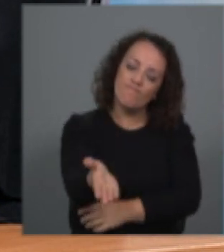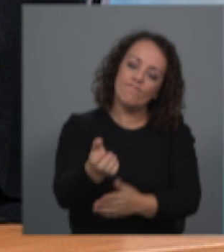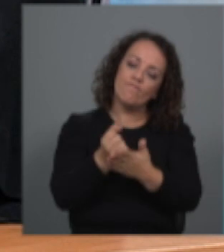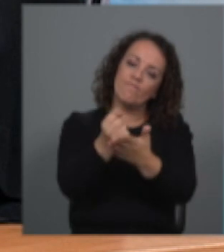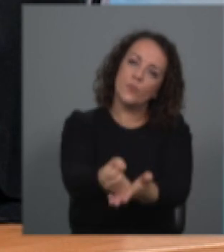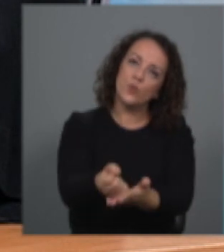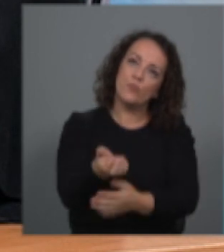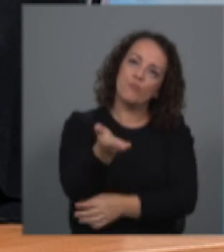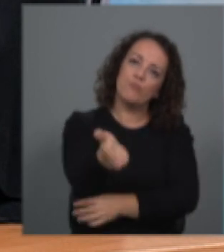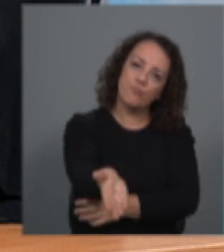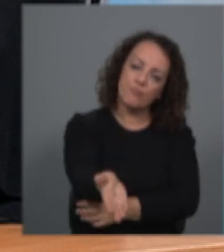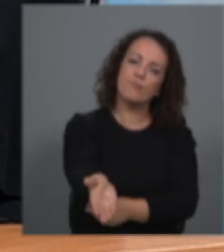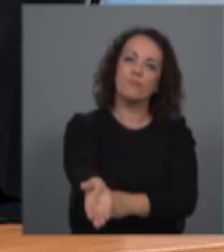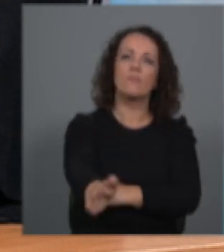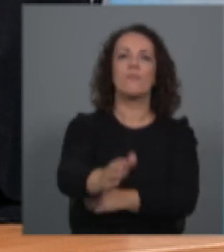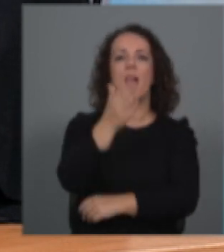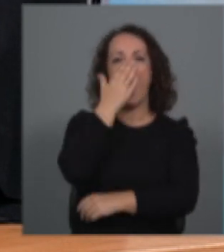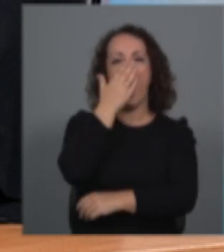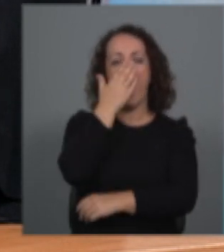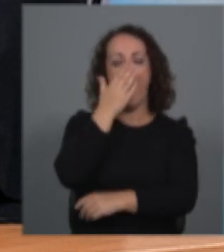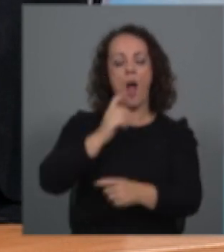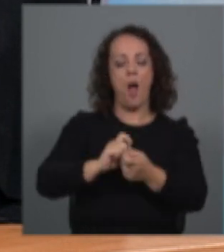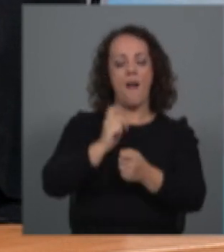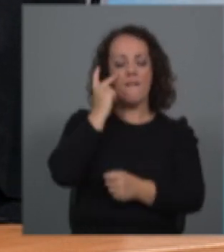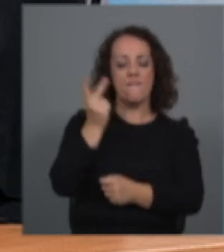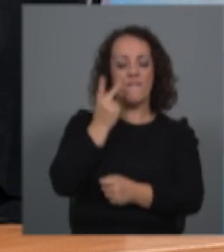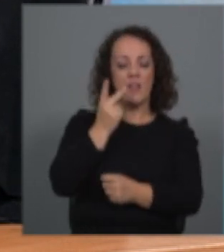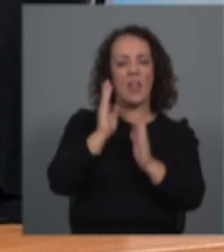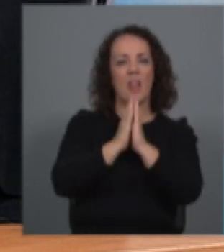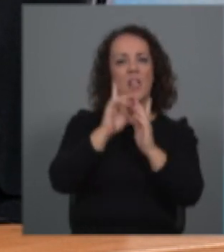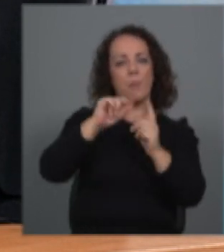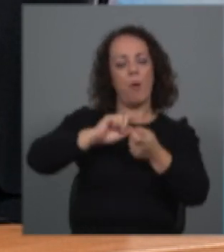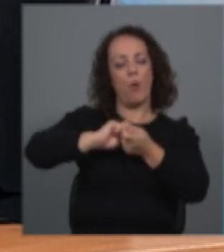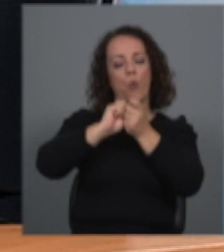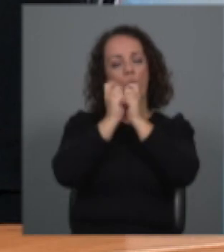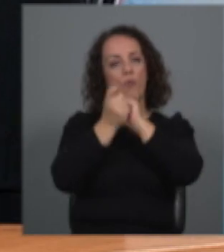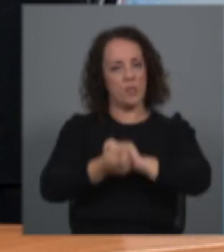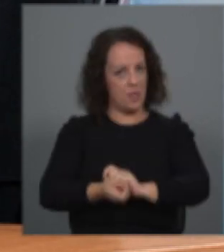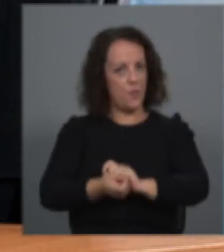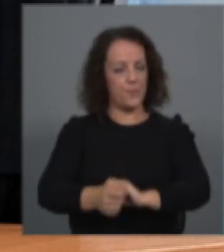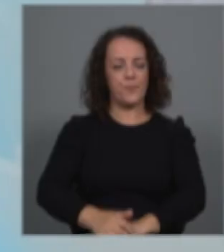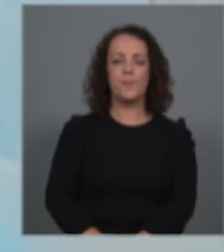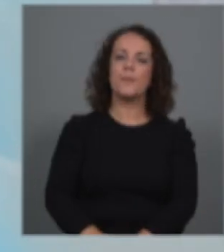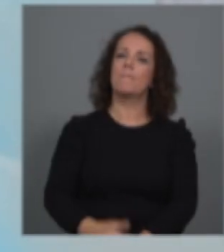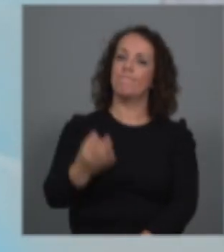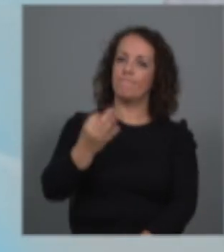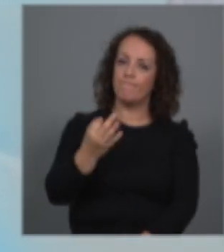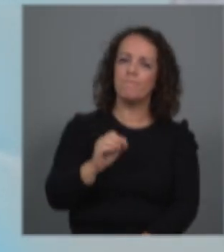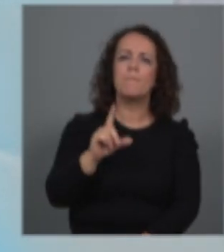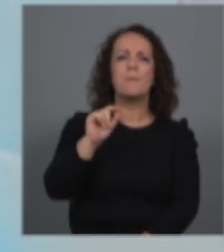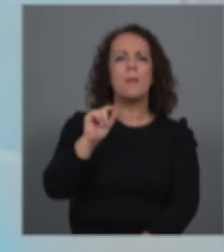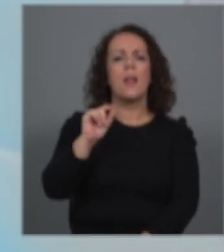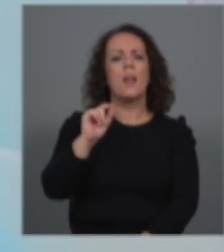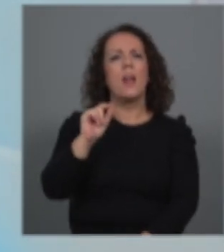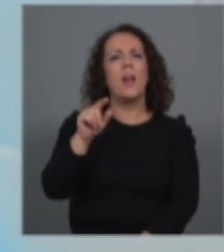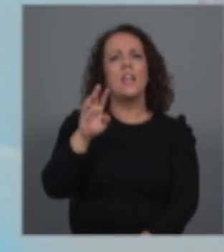significa uma conversão de vida também da igreja. Há depois algum episódio na vida